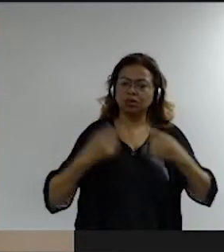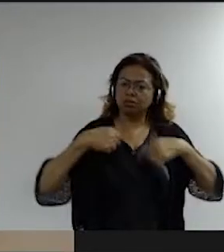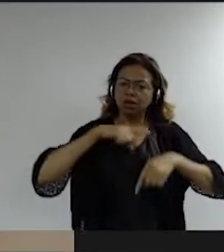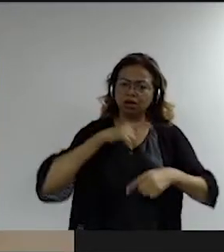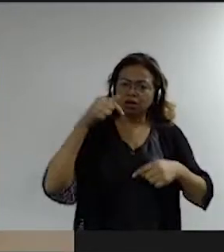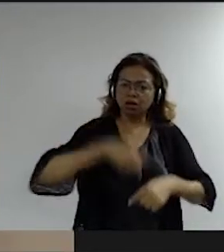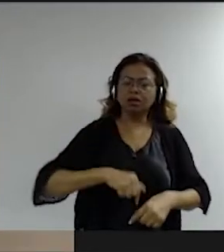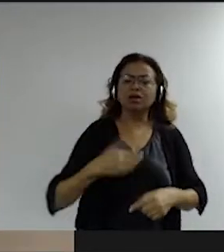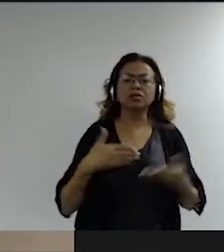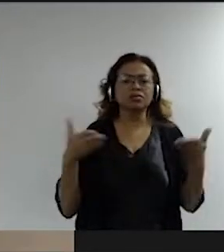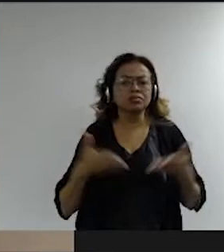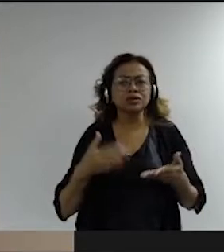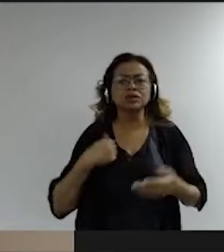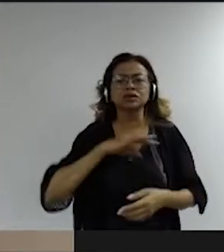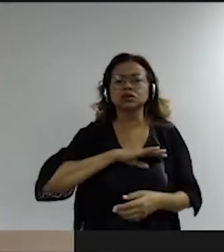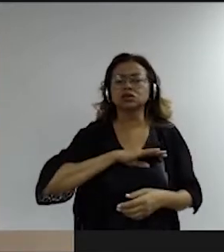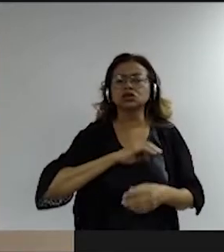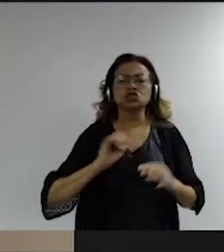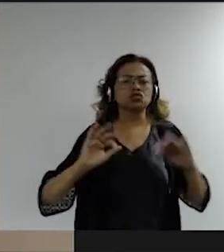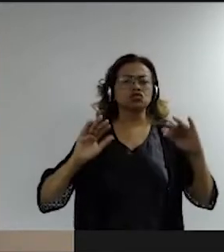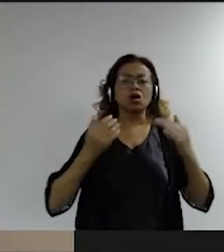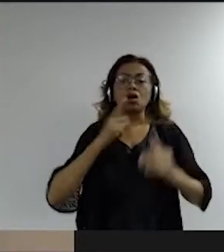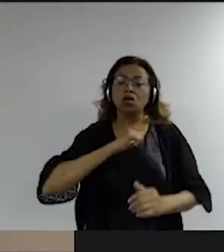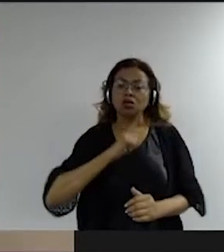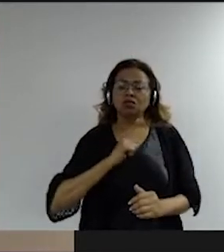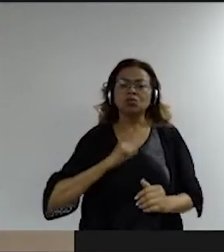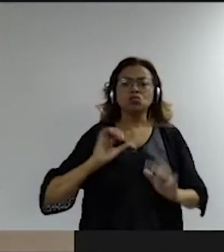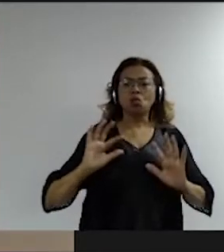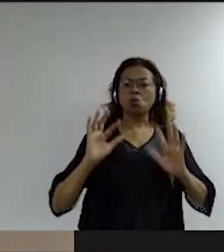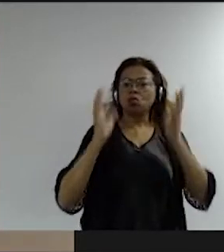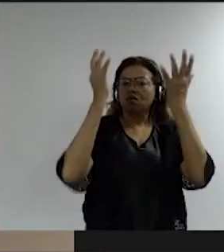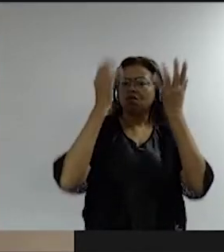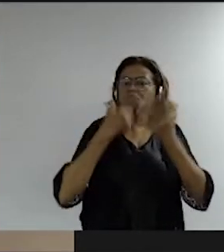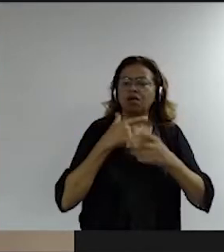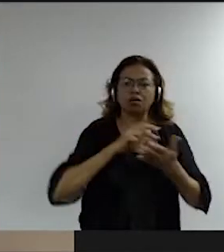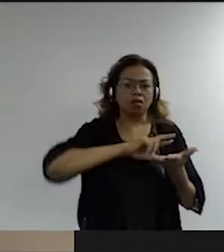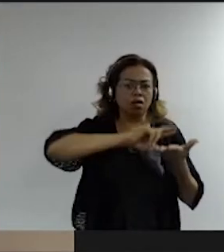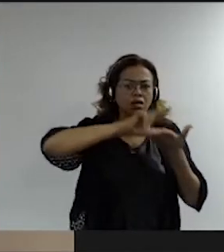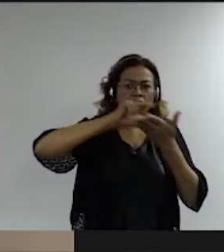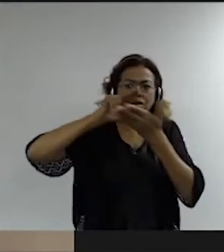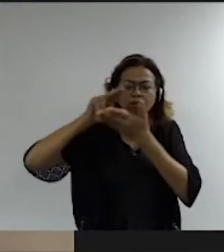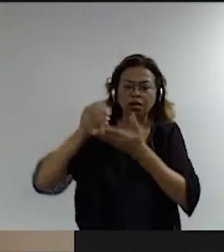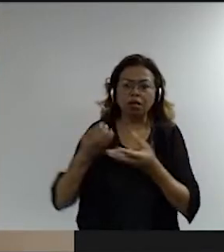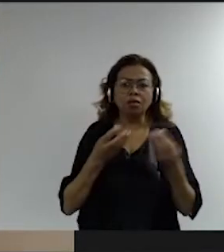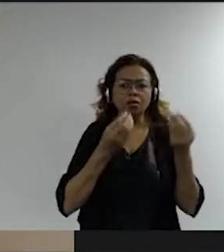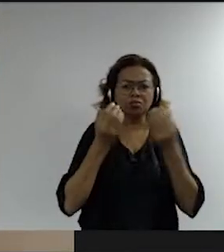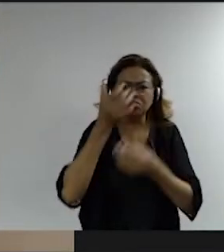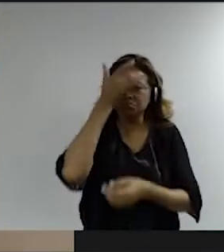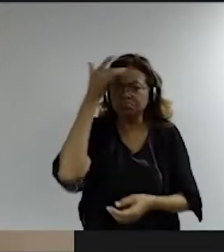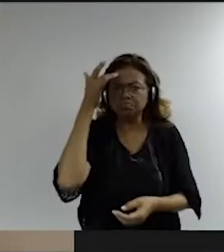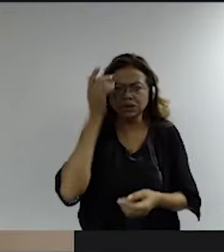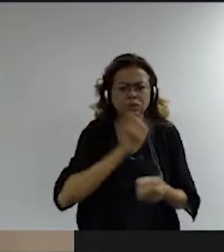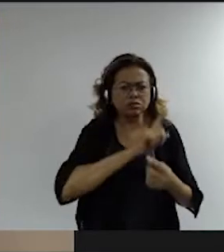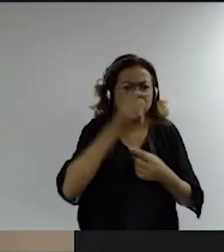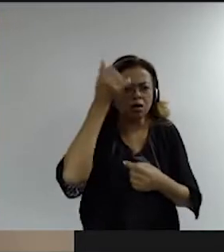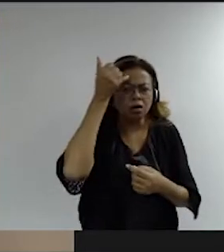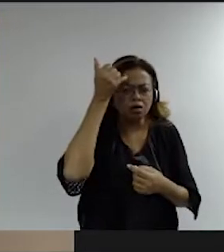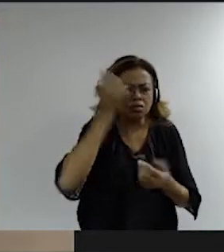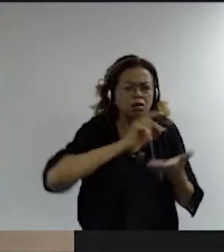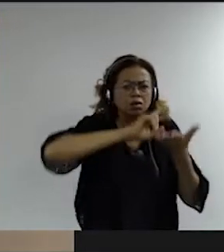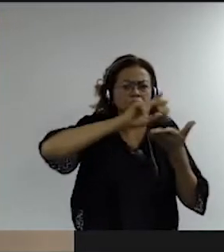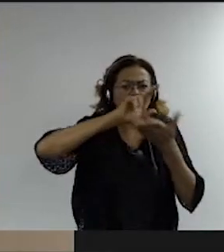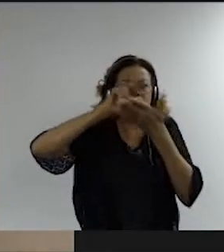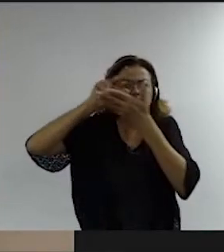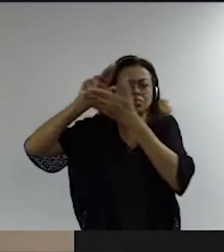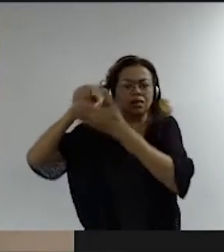um evento muito plural, né? Alguns até tiveram dificuldade para entender a ideia de pluralidade. Então,